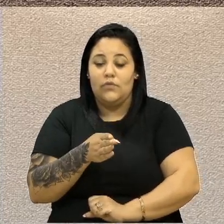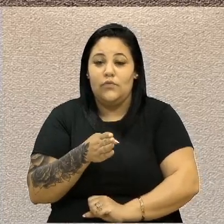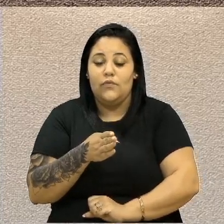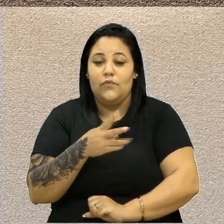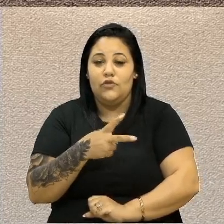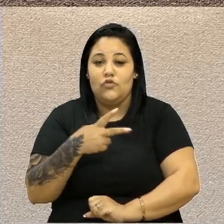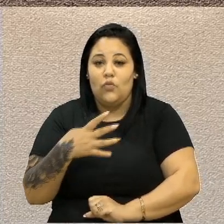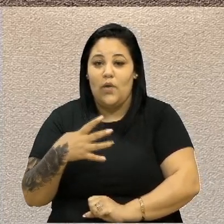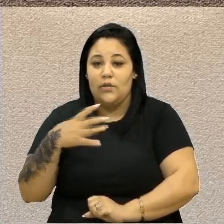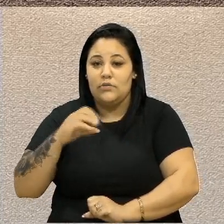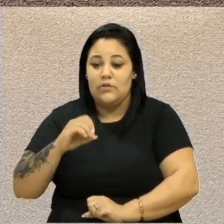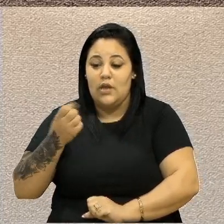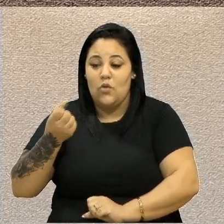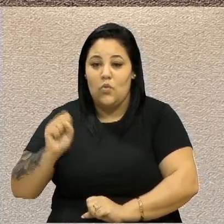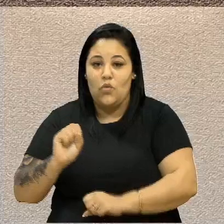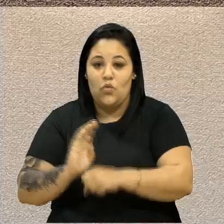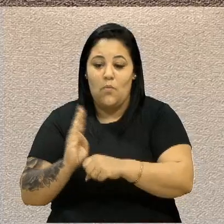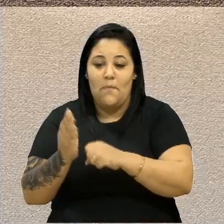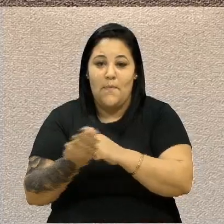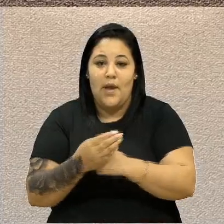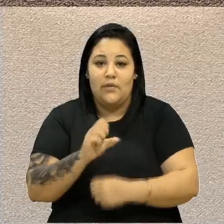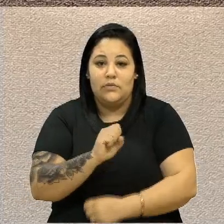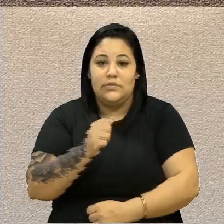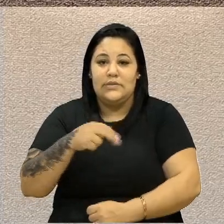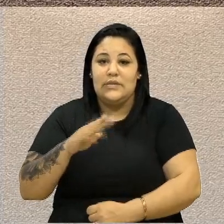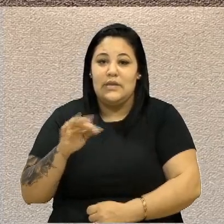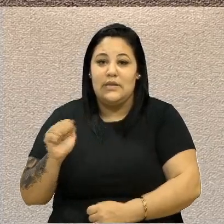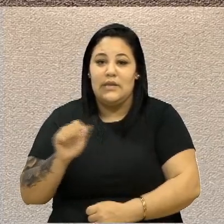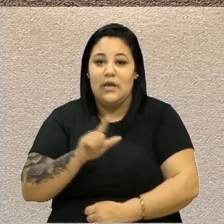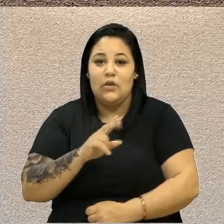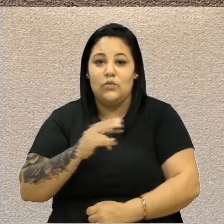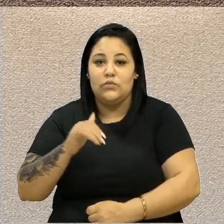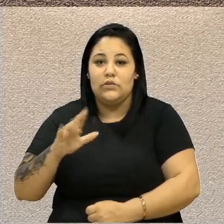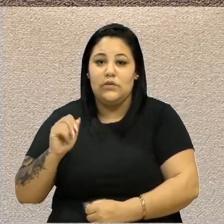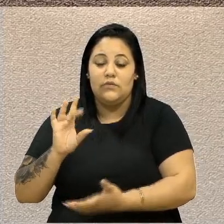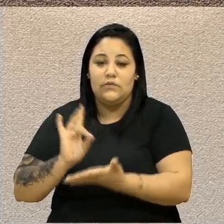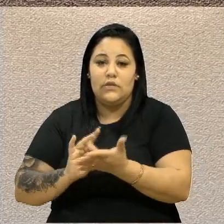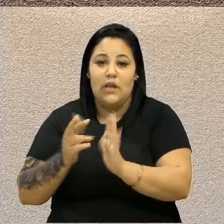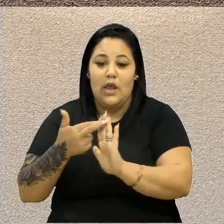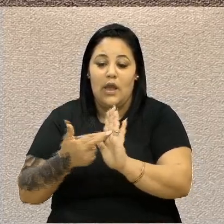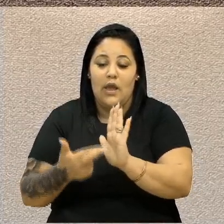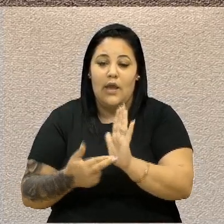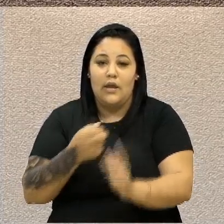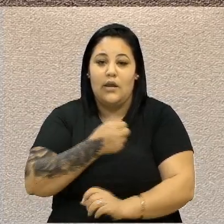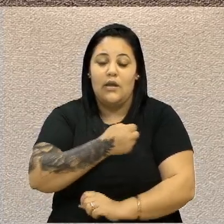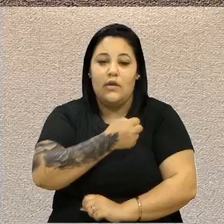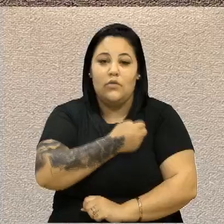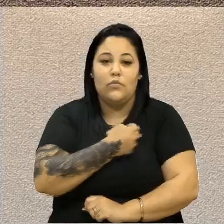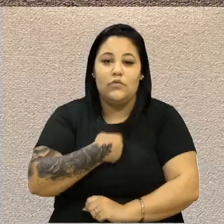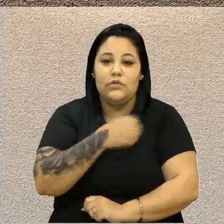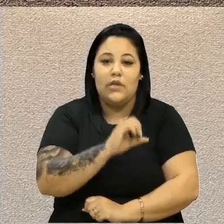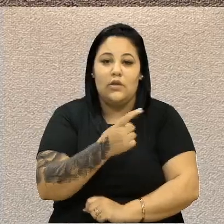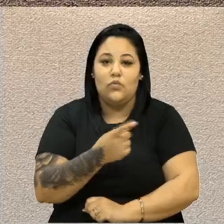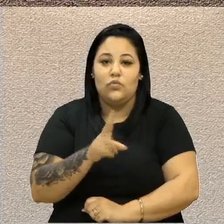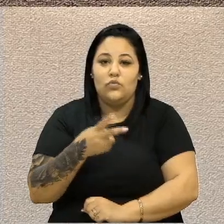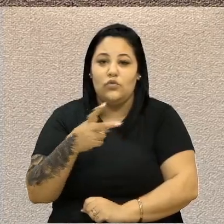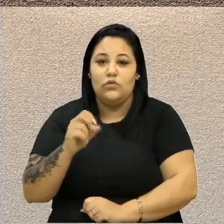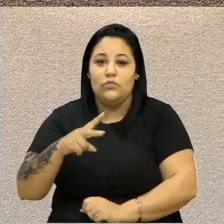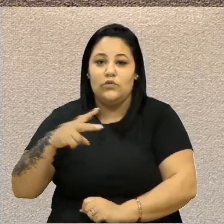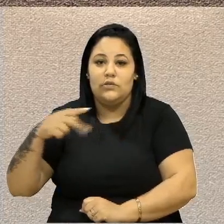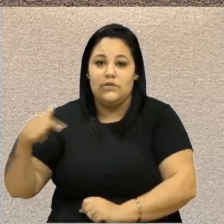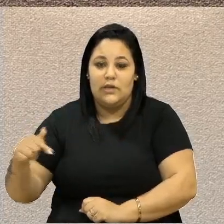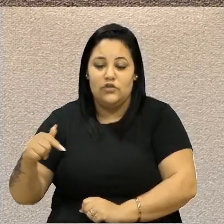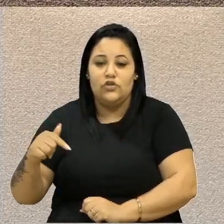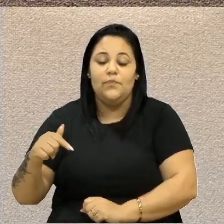542408, no bairro Santa Lúcia do Piauí, regularizada pela Instrução Normativa 01/2007, com o nome de Rua